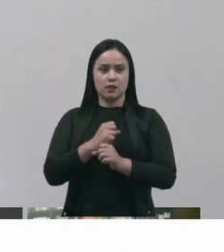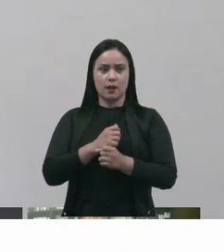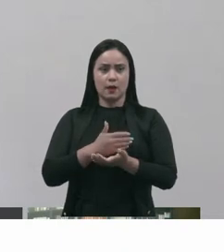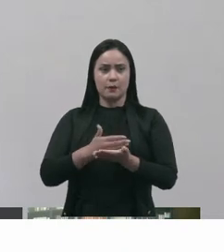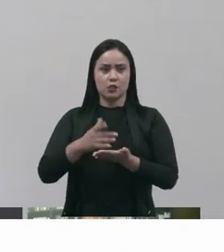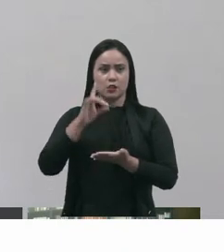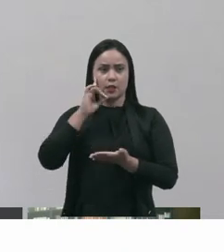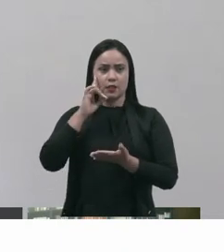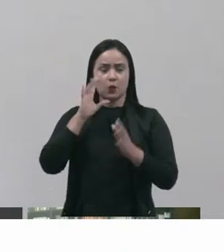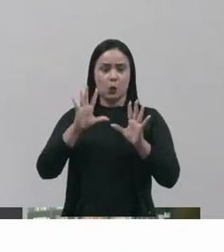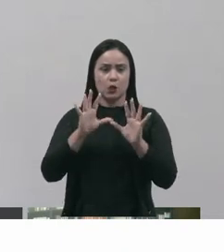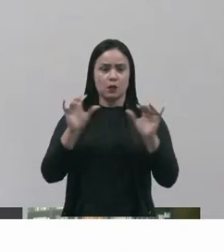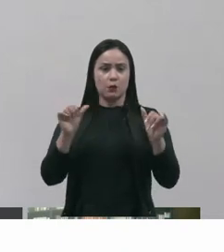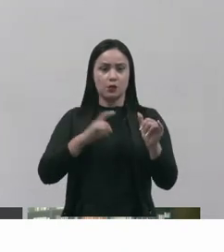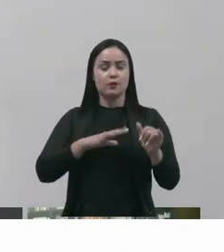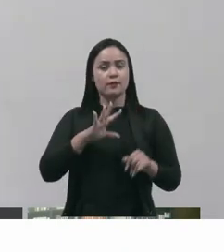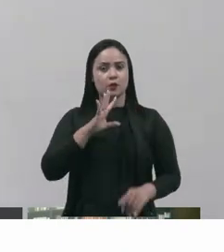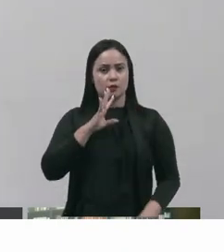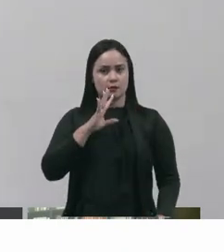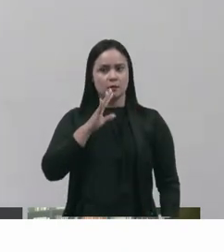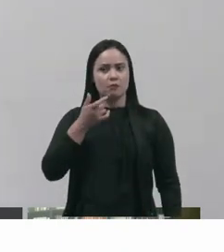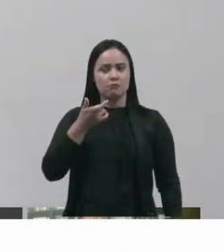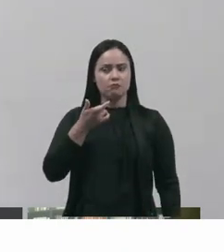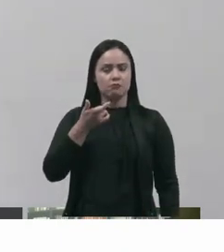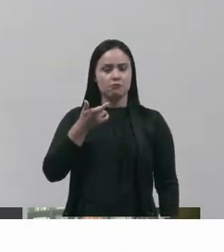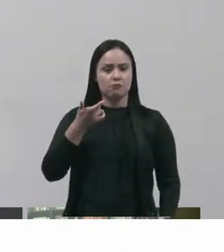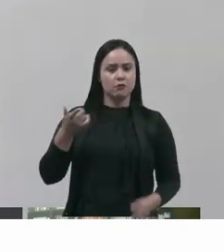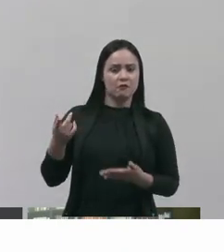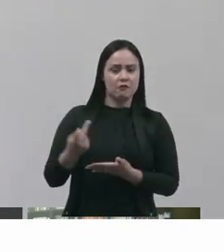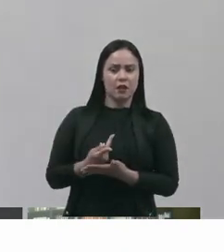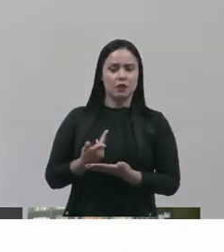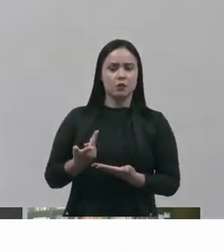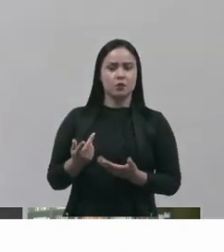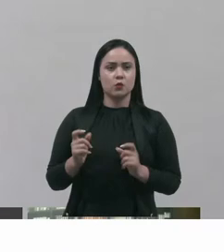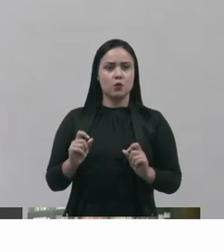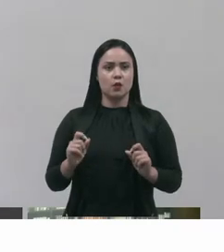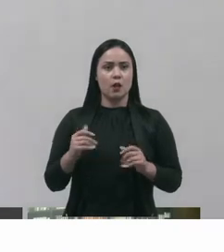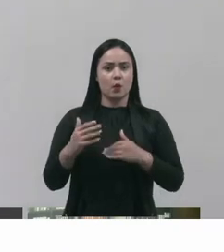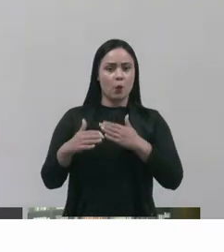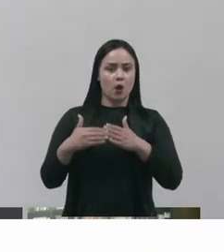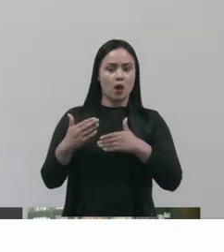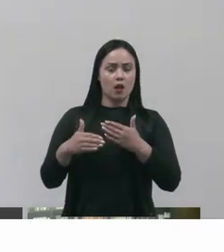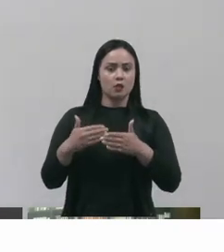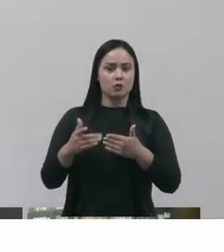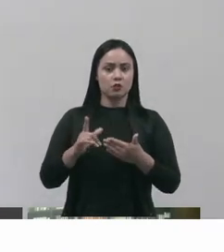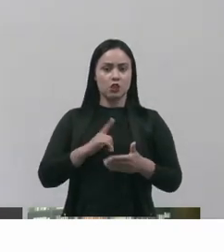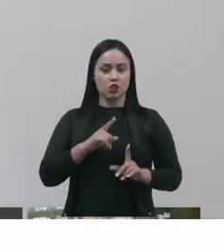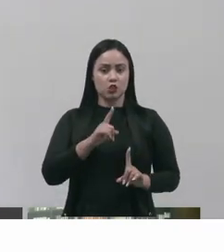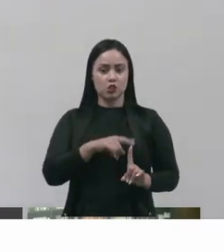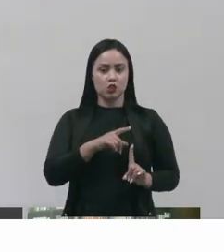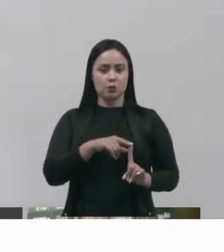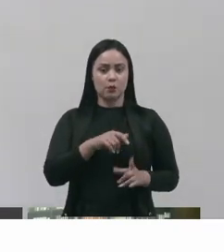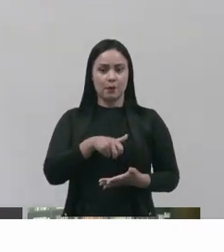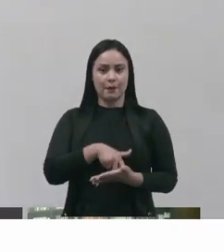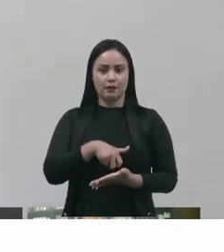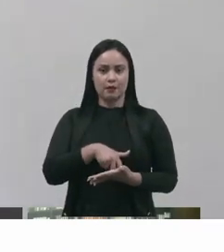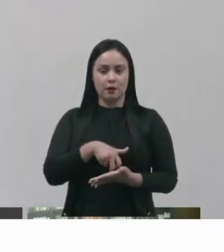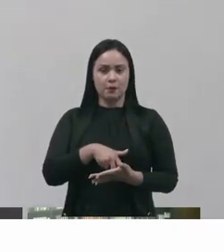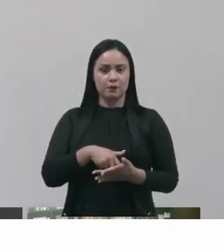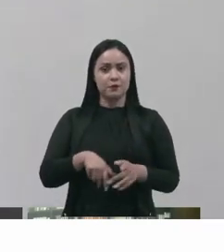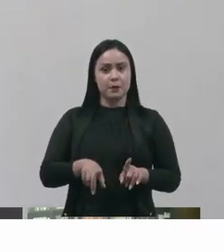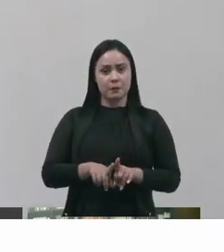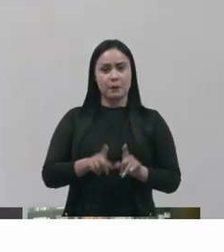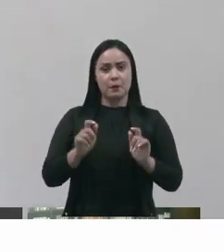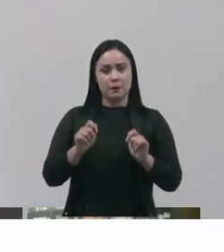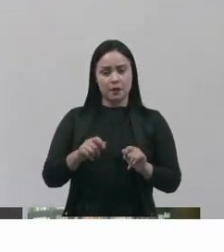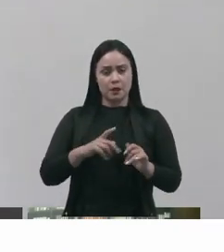data em que o tribunal tomou conhecimento do fato, salvo quando configurar tipo penal. Hipótese em